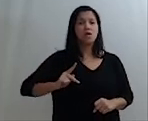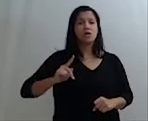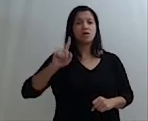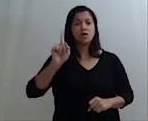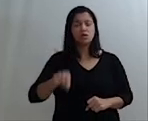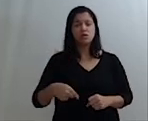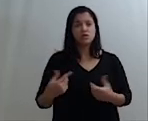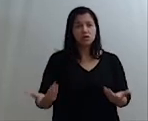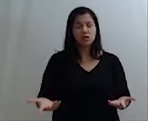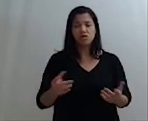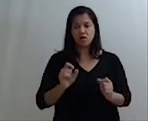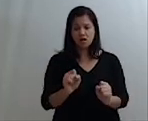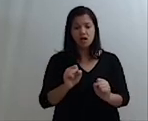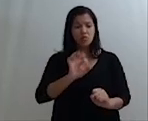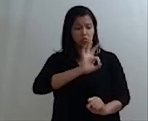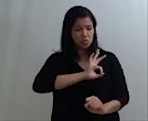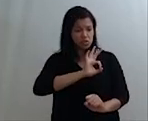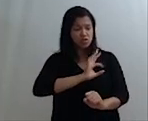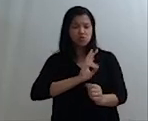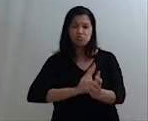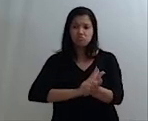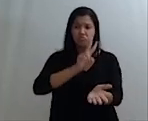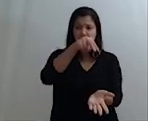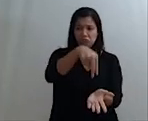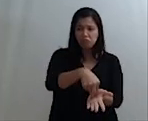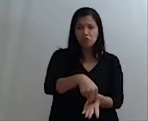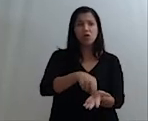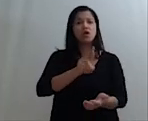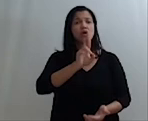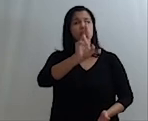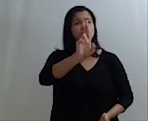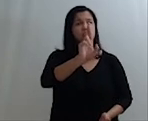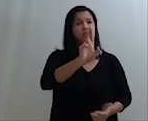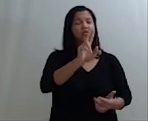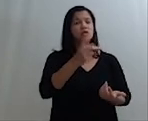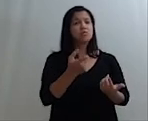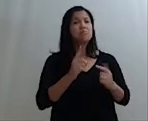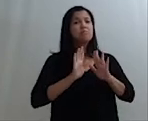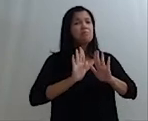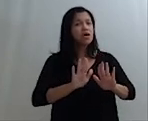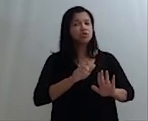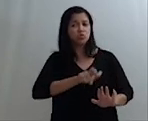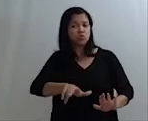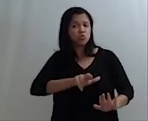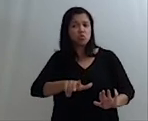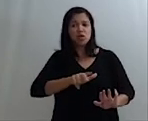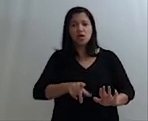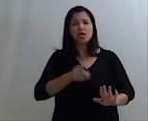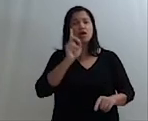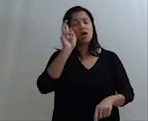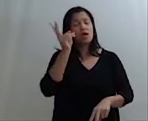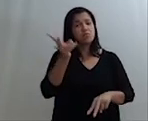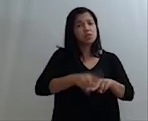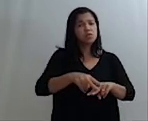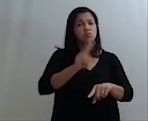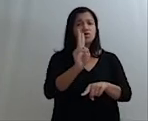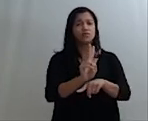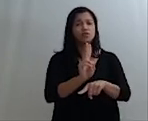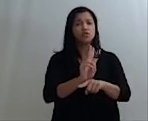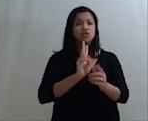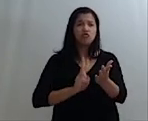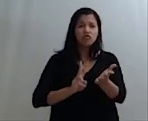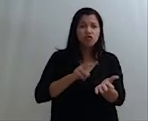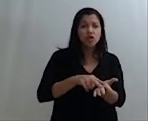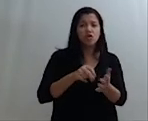autoridade policial veio a representar posteriormente mas não pela prisão preventiva representou pela